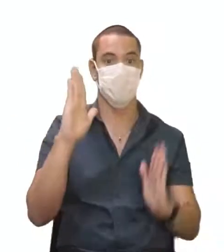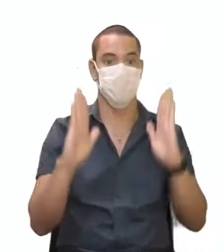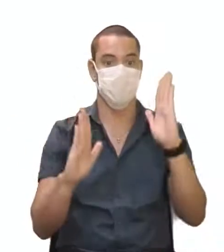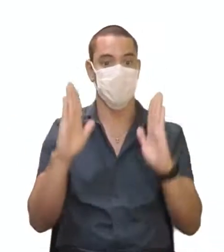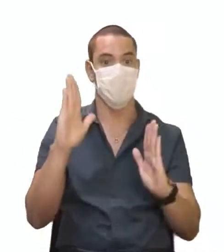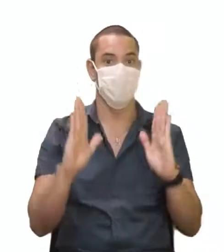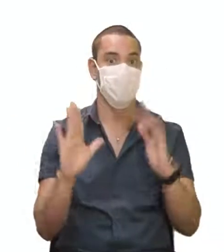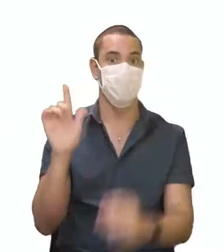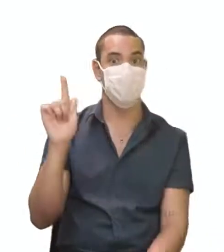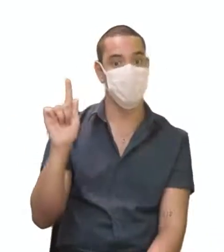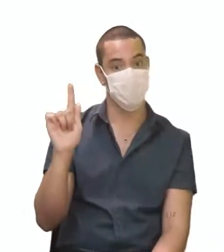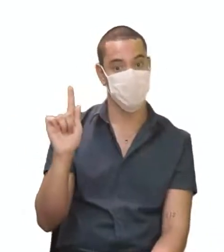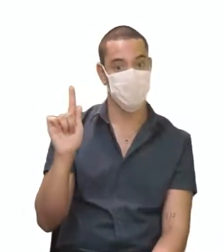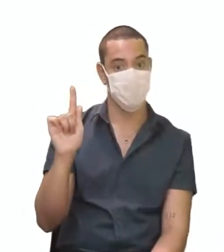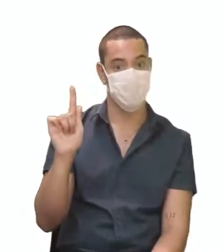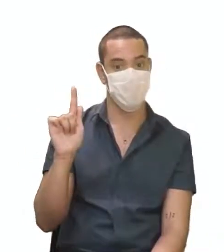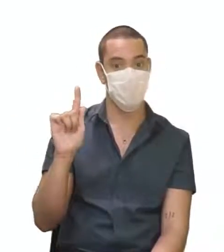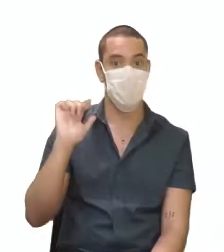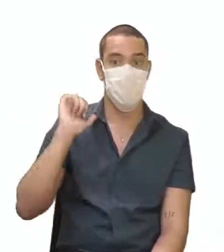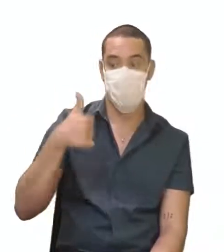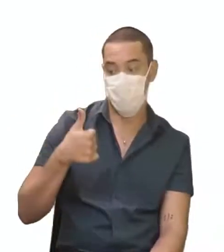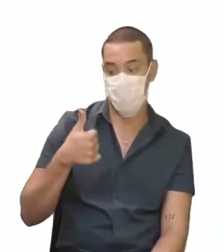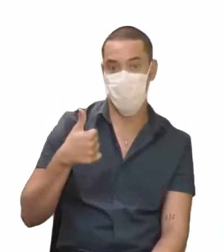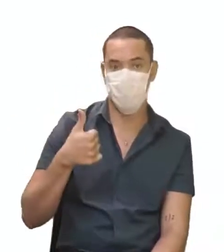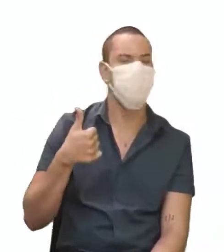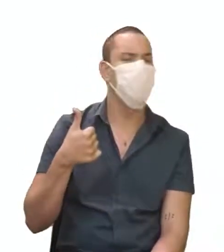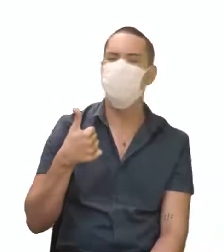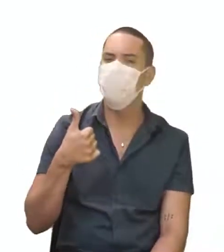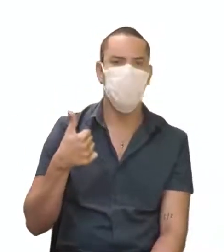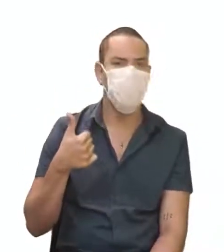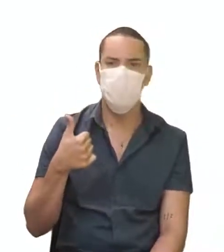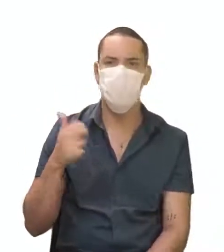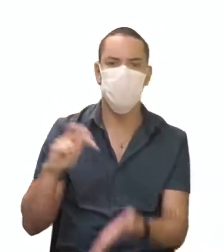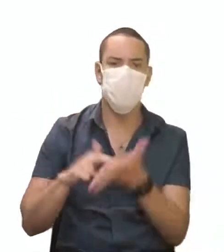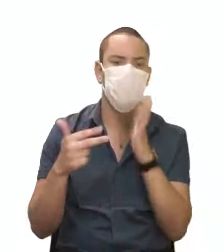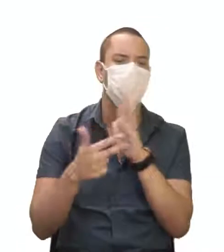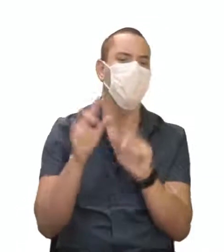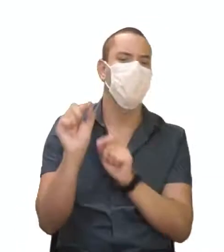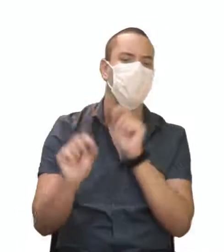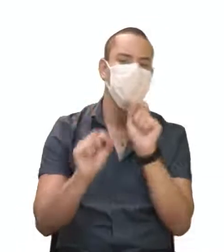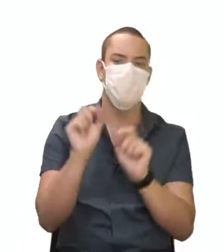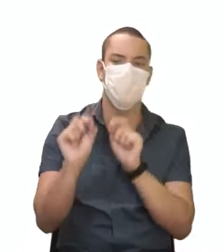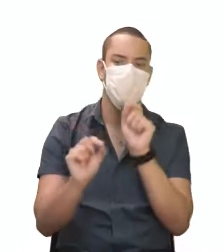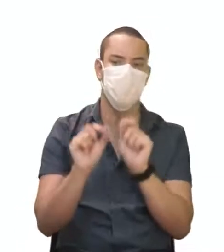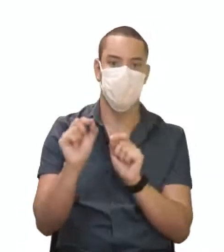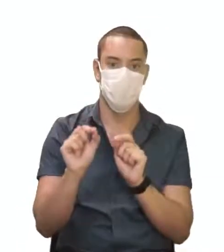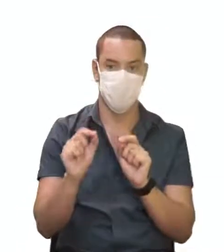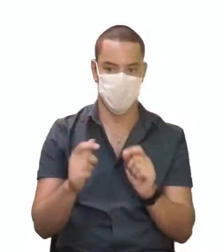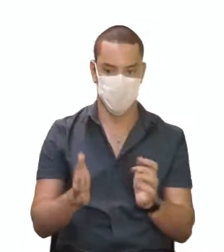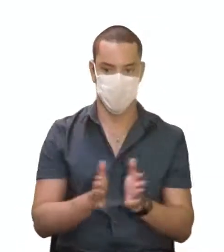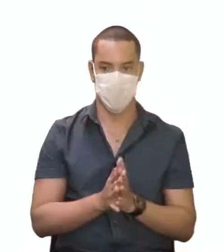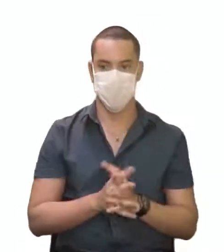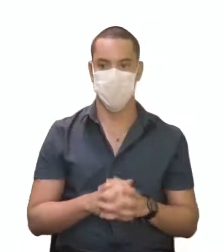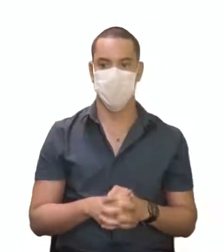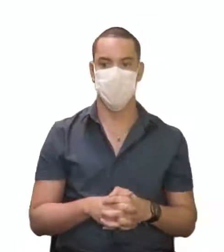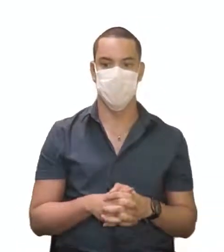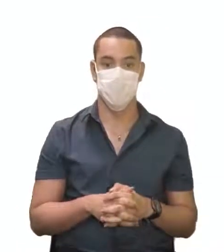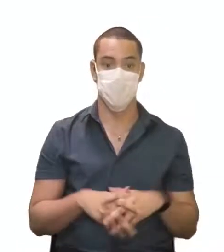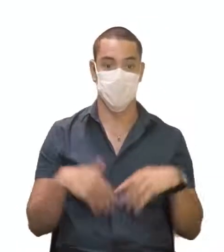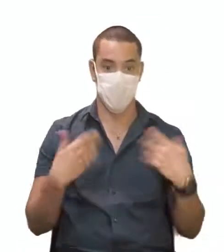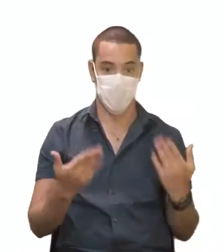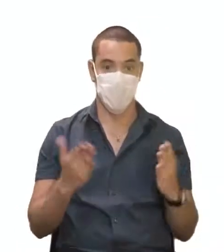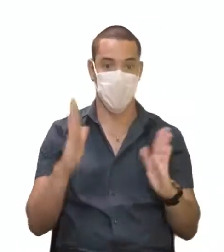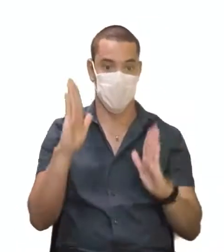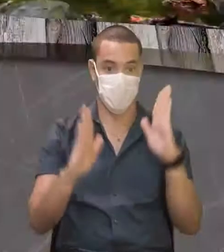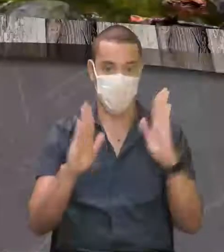fase G1. O que é a fase G1? Olha aqui para mim. Na